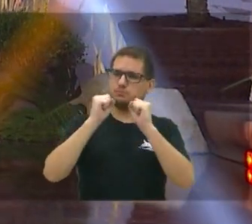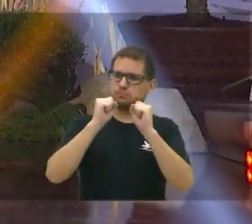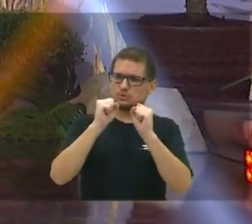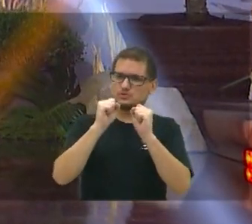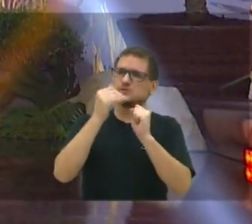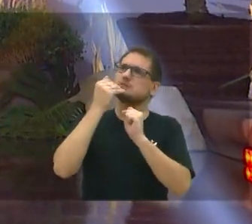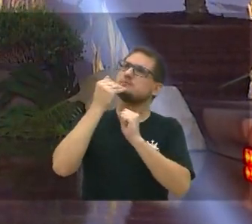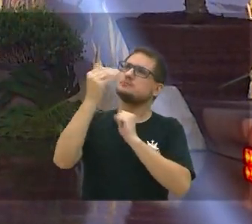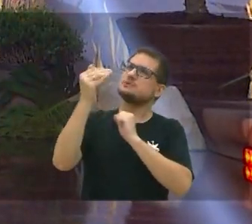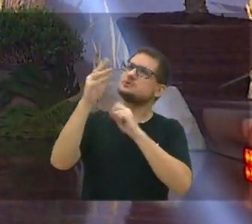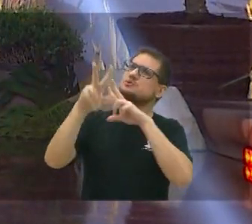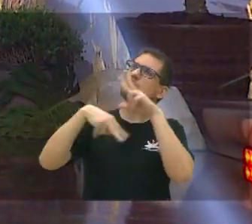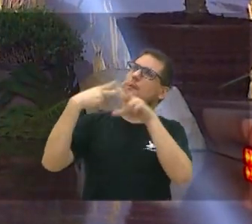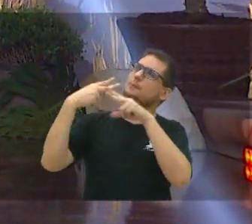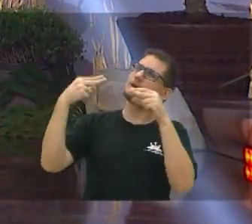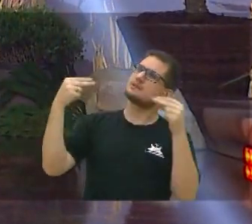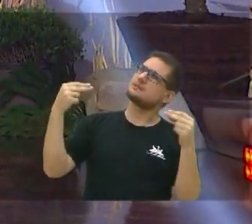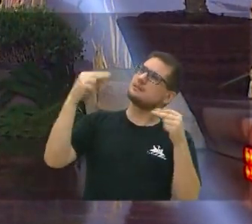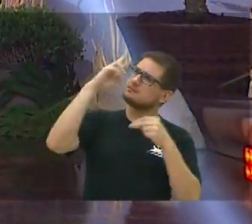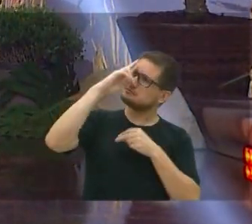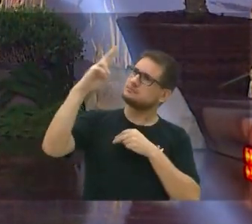uma graça para o Senhor?